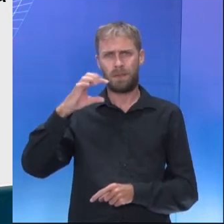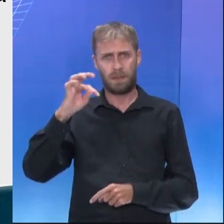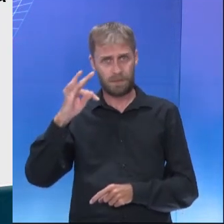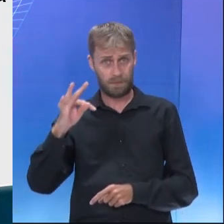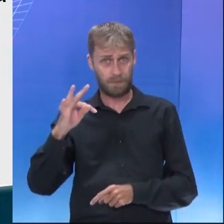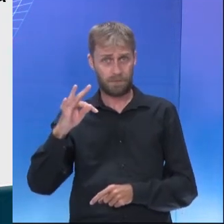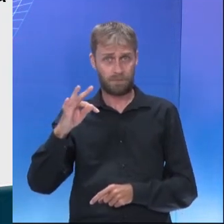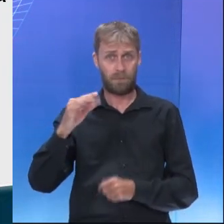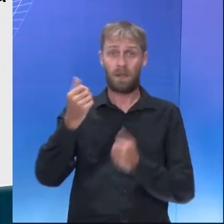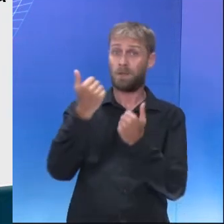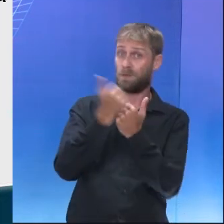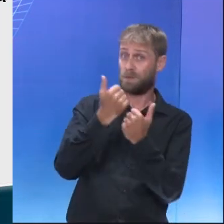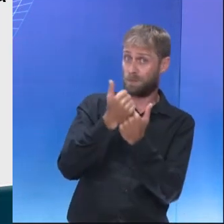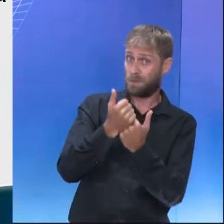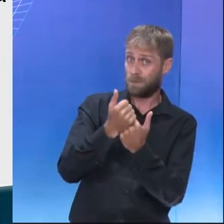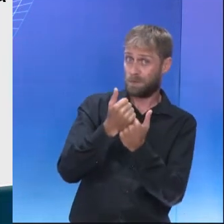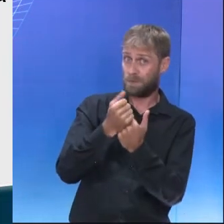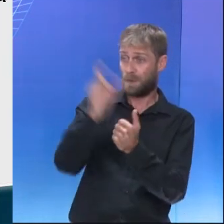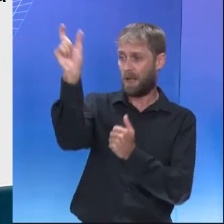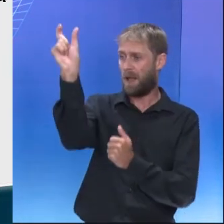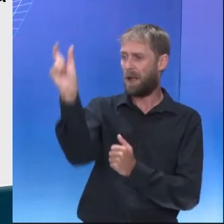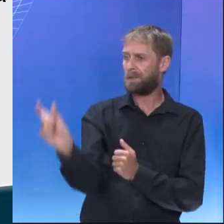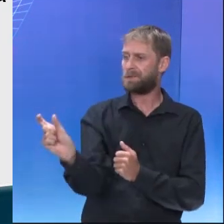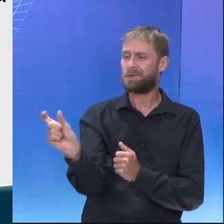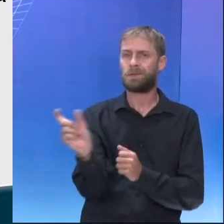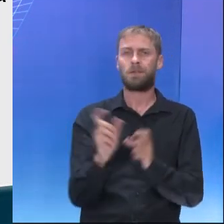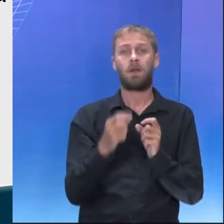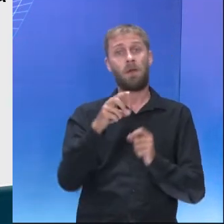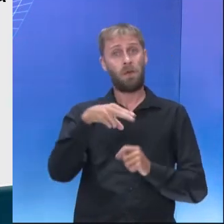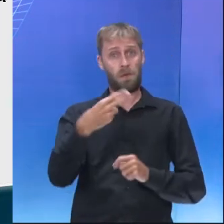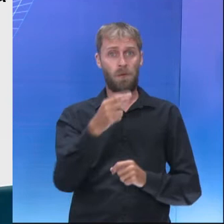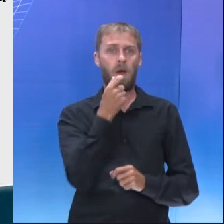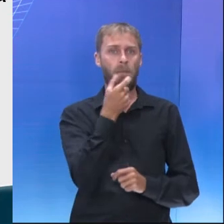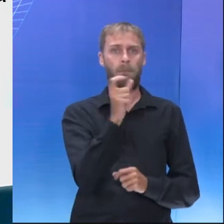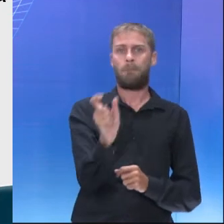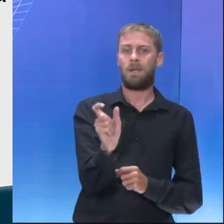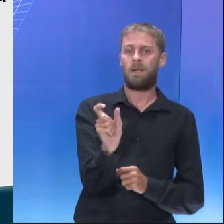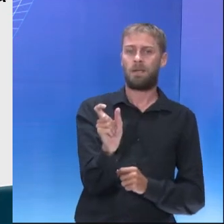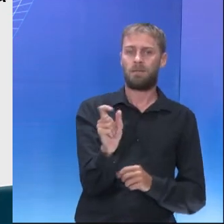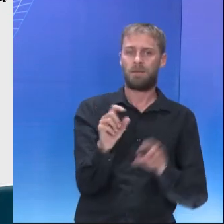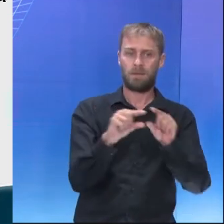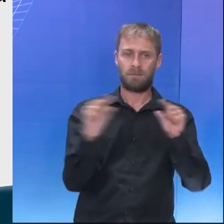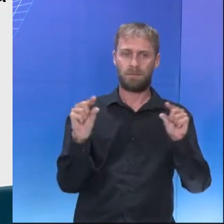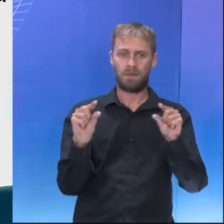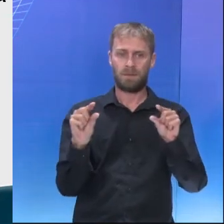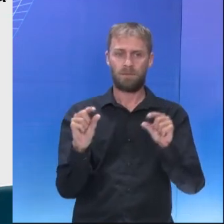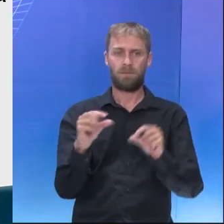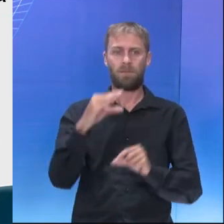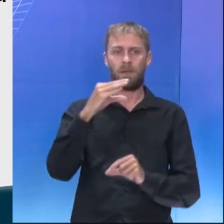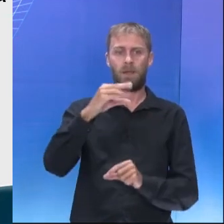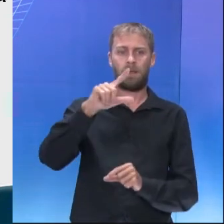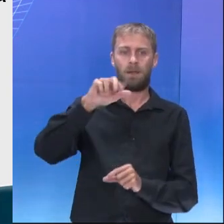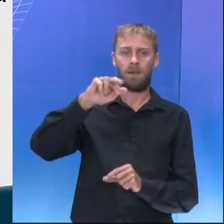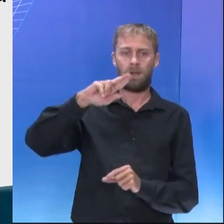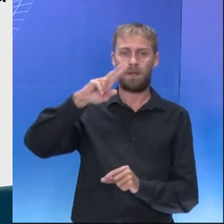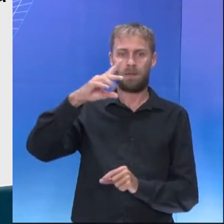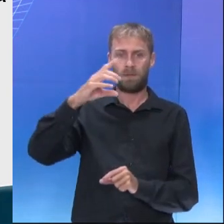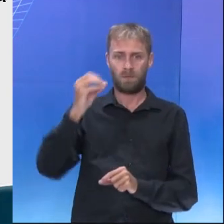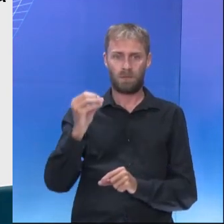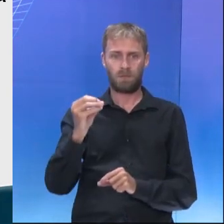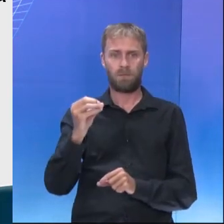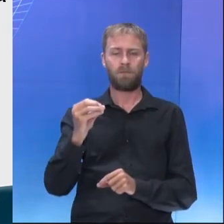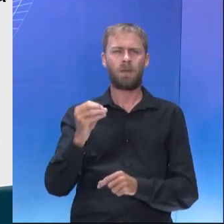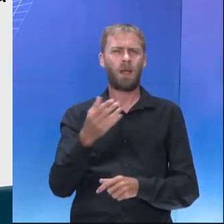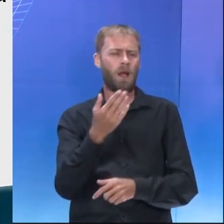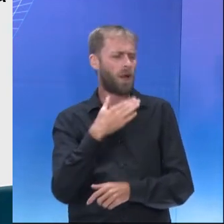o sujeito ou o objeto de uma frase. O primeiro exemplo aqui, ó, Cláudio likes eating